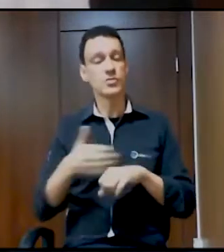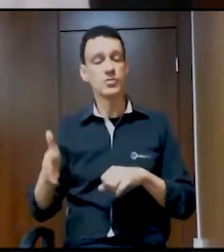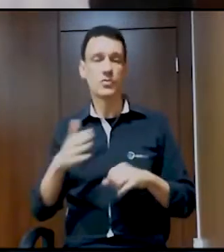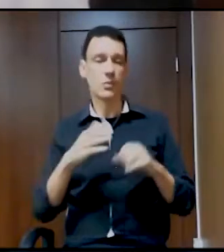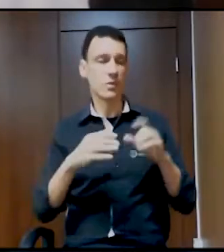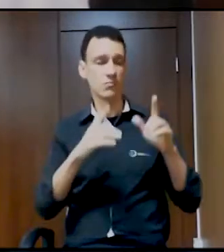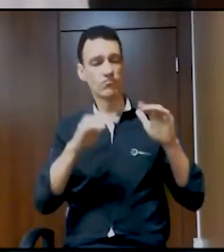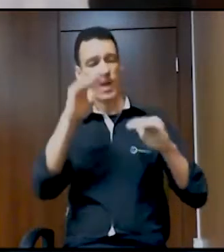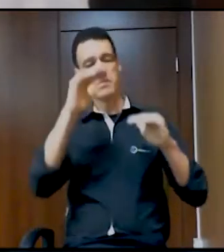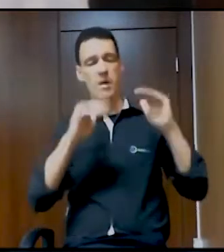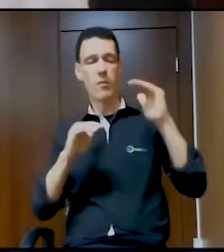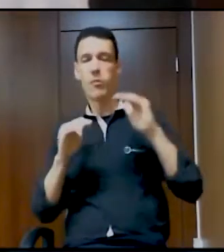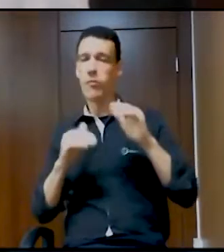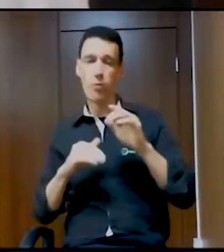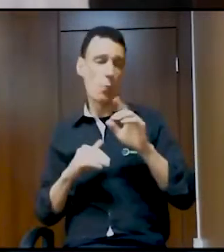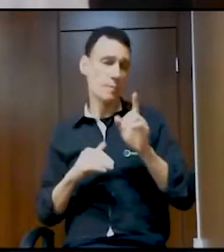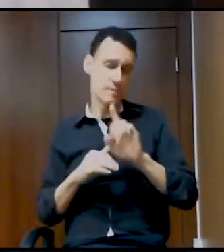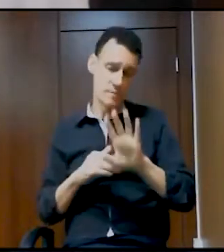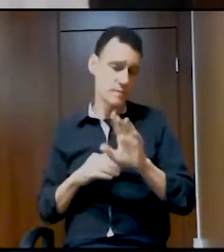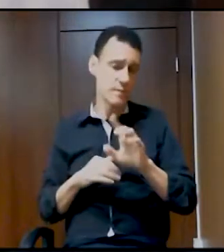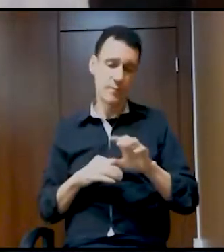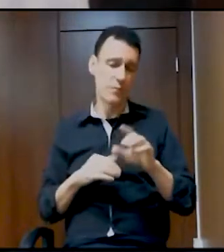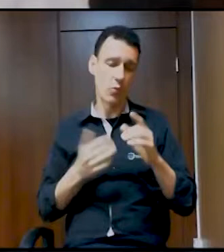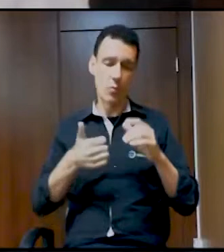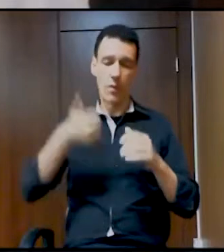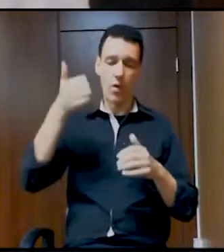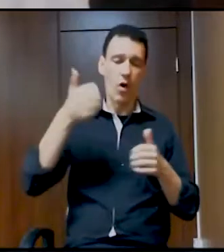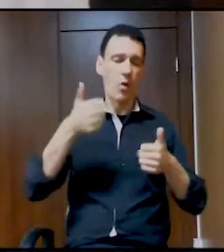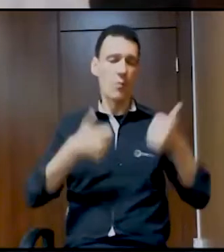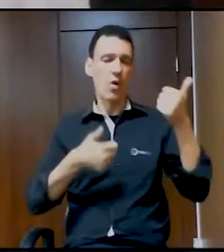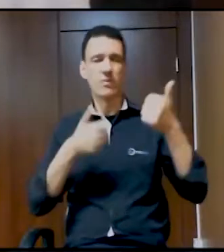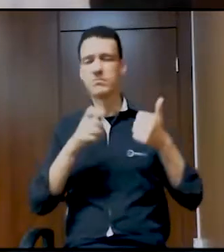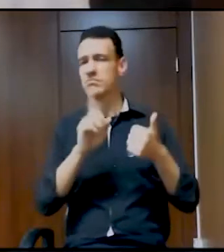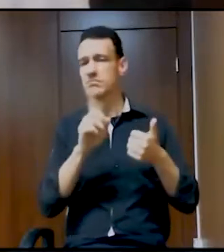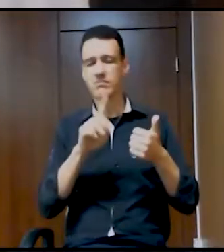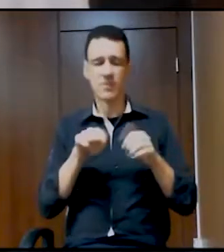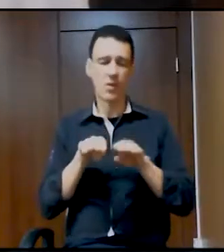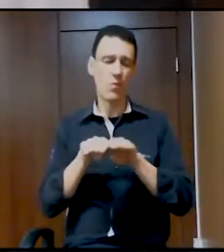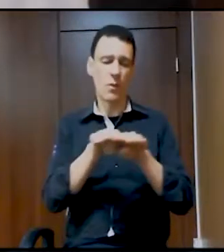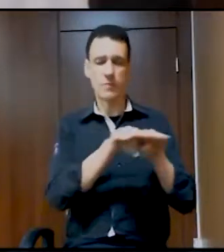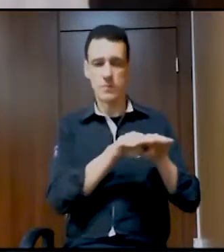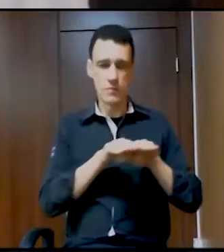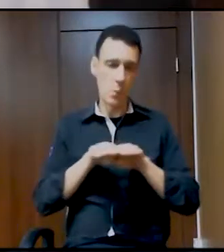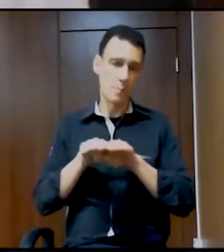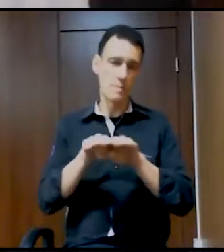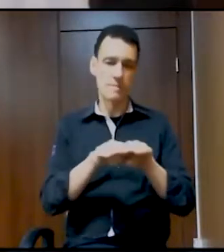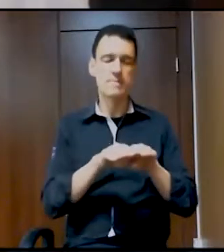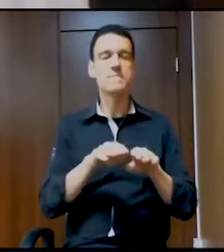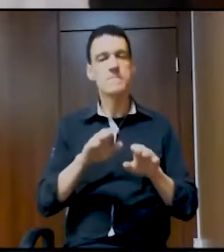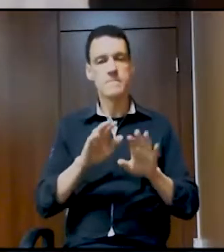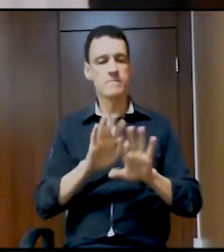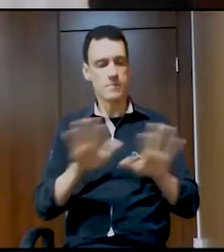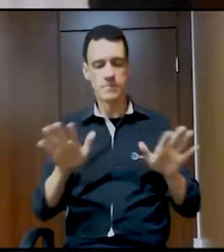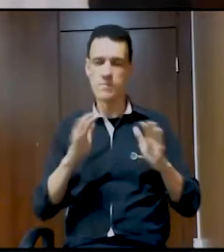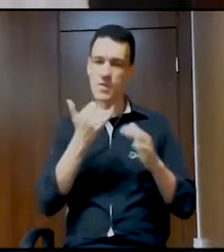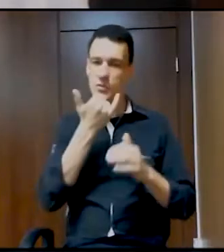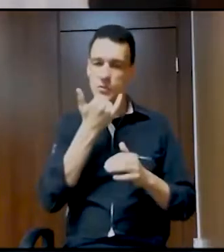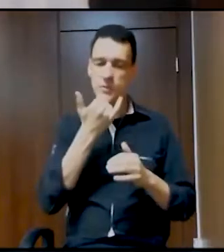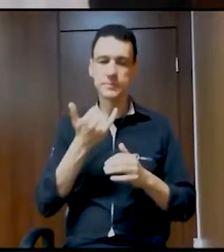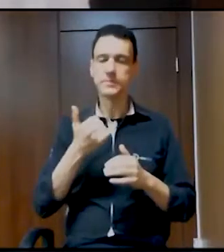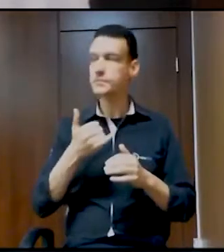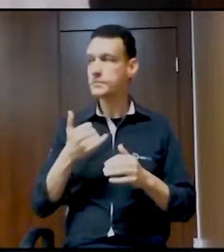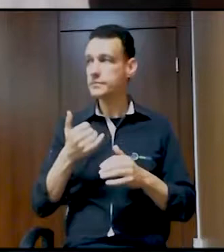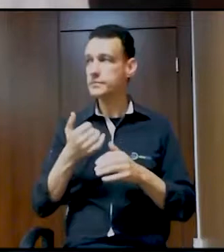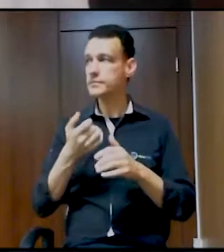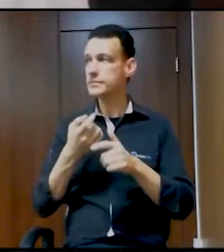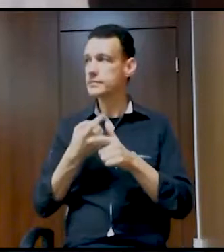sobre o outro. Ninguém é melhor que o outro, não. É todo mundo igual. Denise. Entendeu? E é isso, tá? Vocês me desculpam, mas esse problema aí